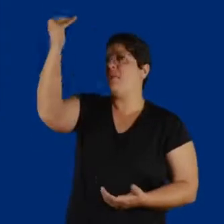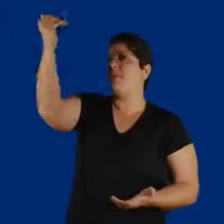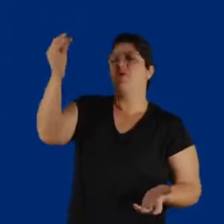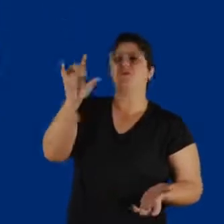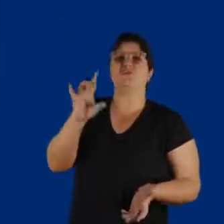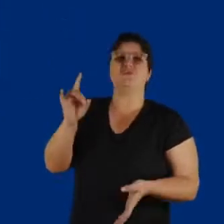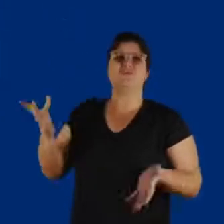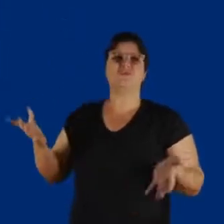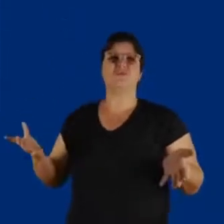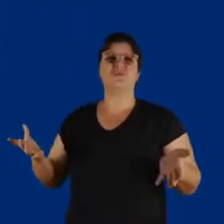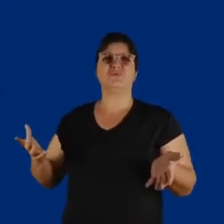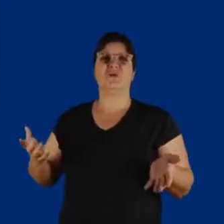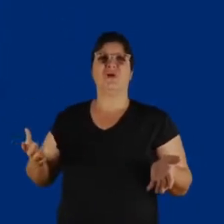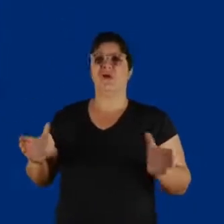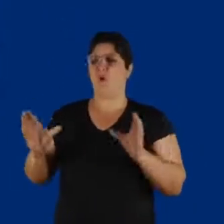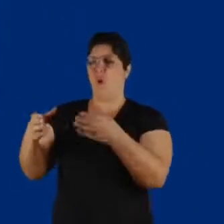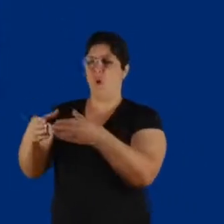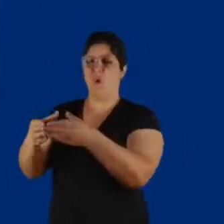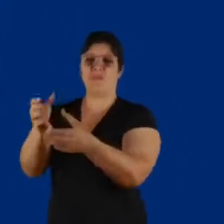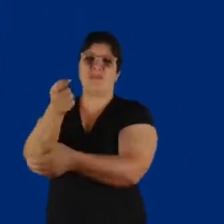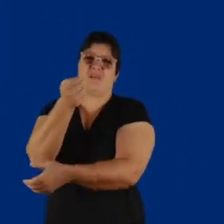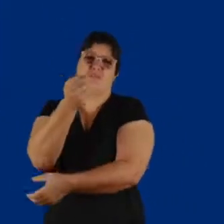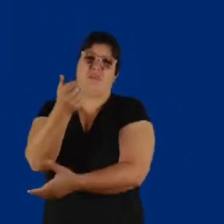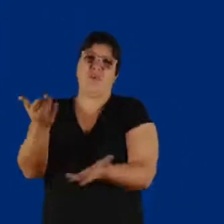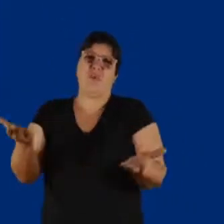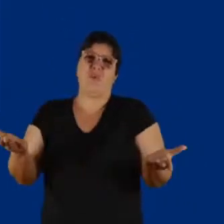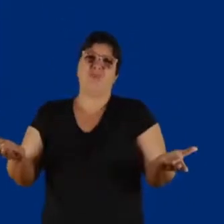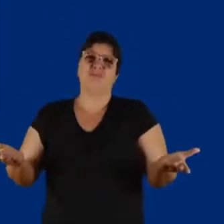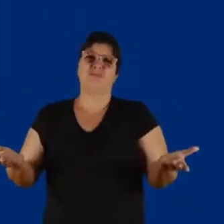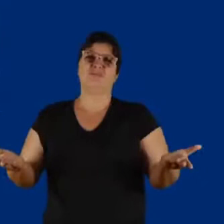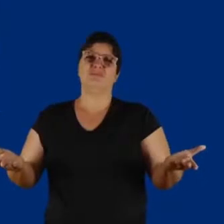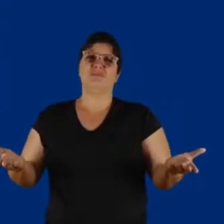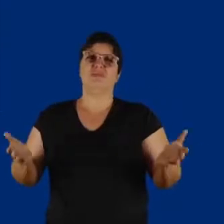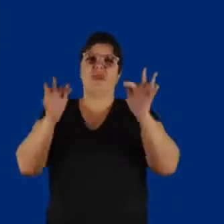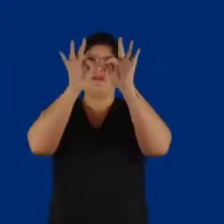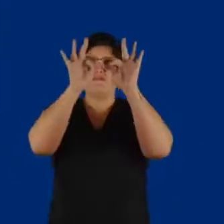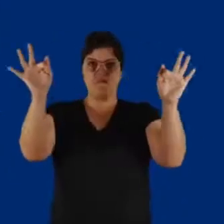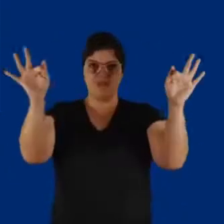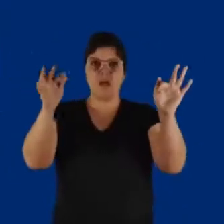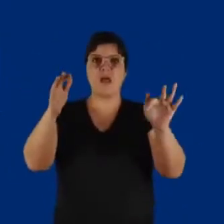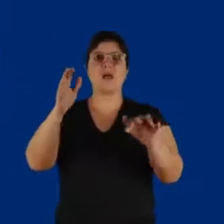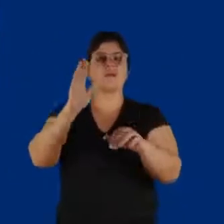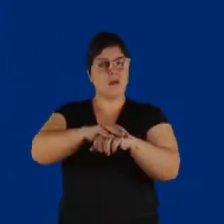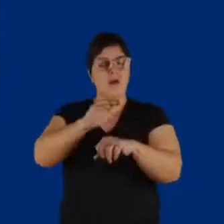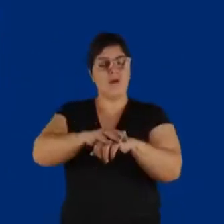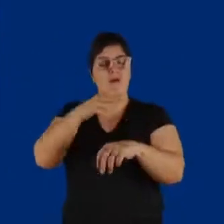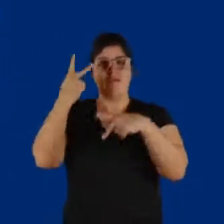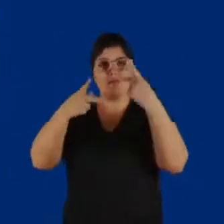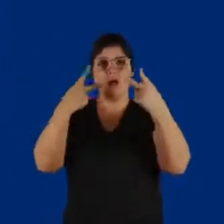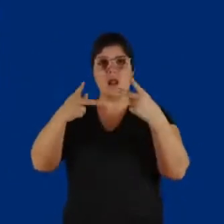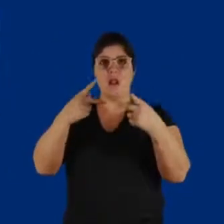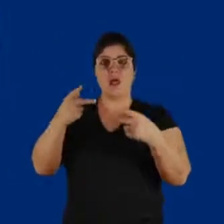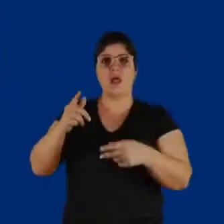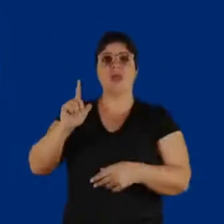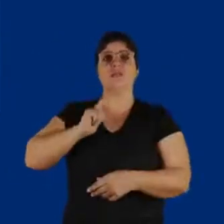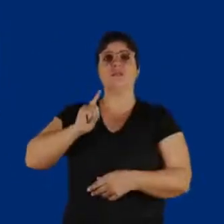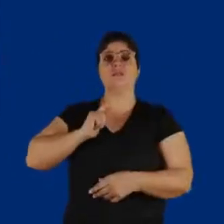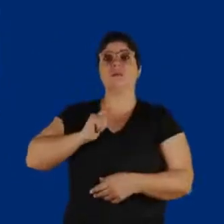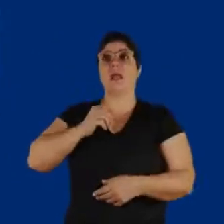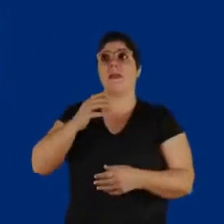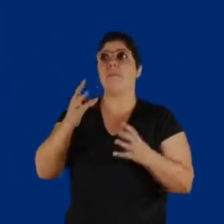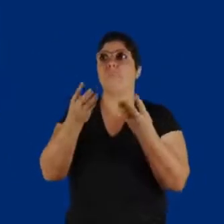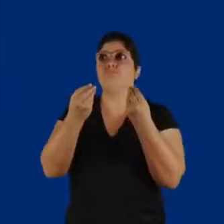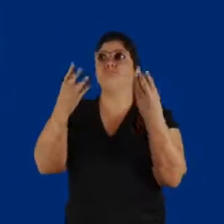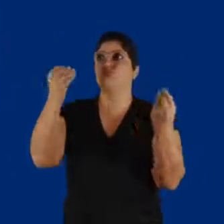celebridade para pouca comunidade. Eu até fiz essa frase, porque é muita... Então, a gente tem que aproveitar